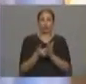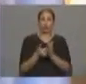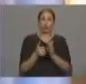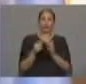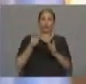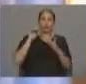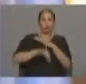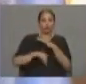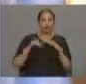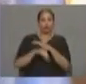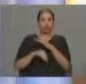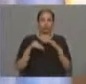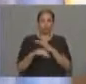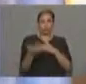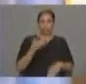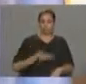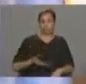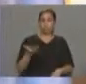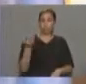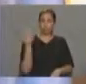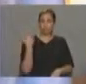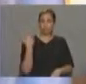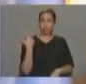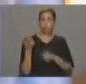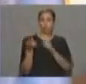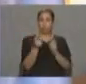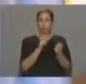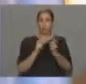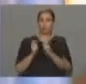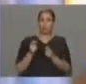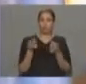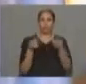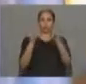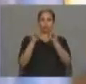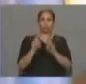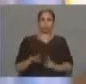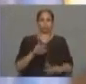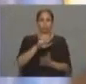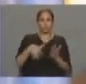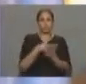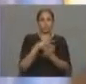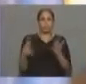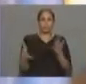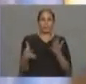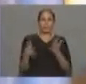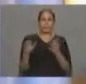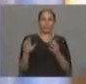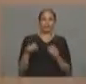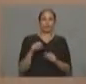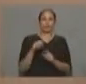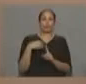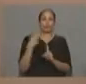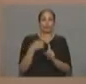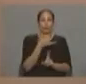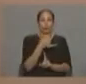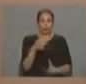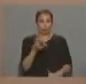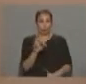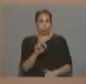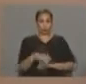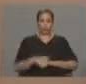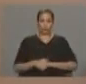semana que terminou na discussão e aprovação do plano e orçamento da região para 2018 é